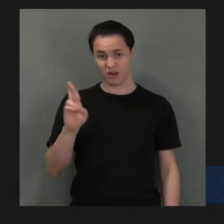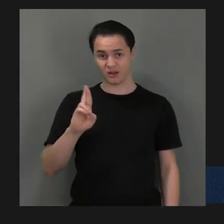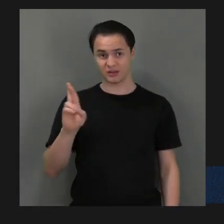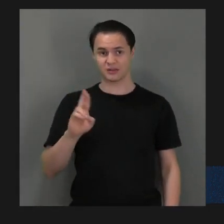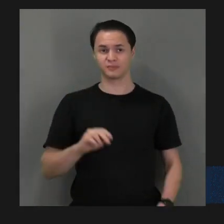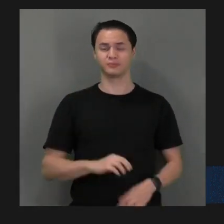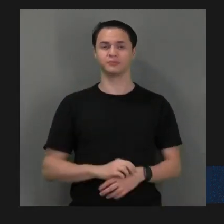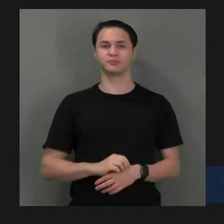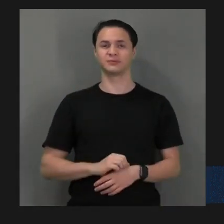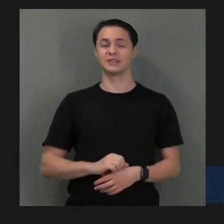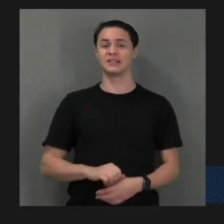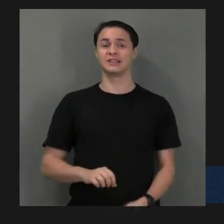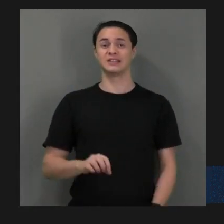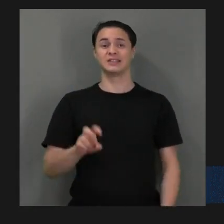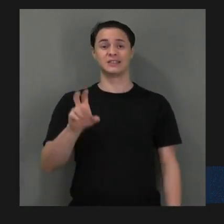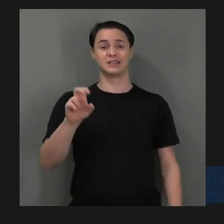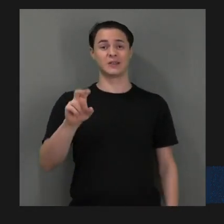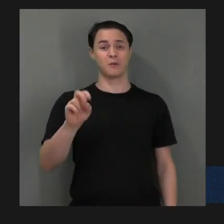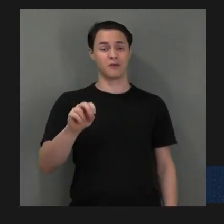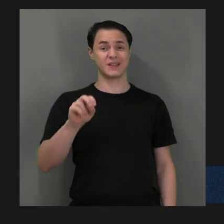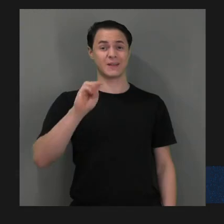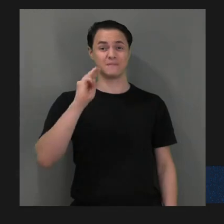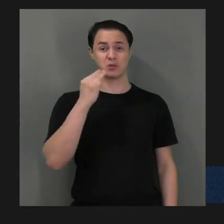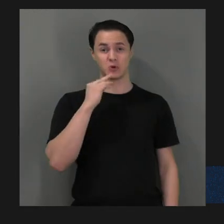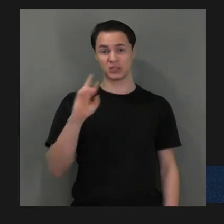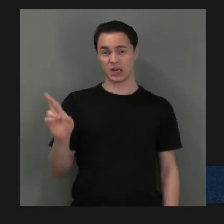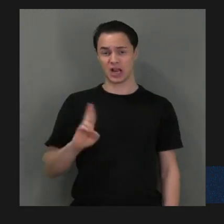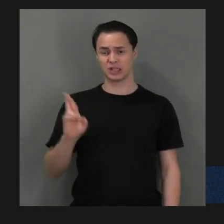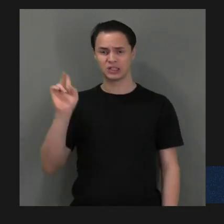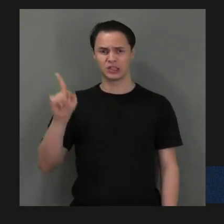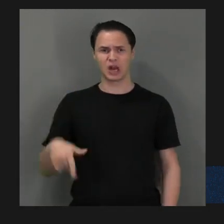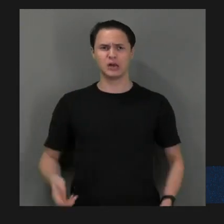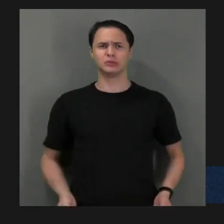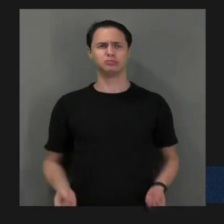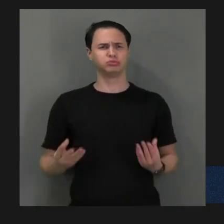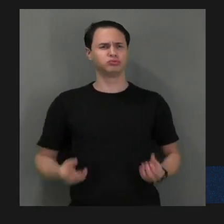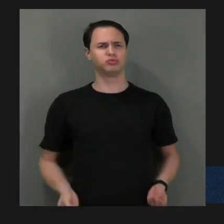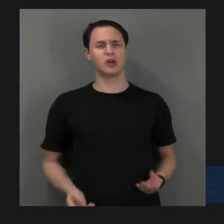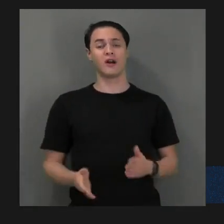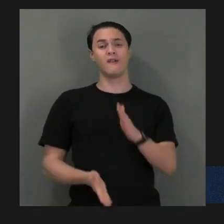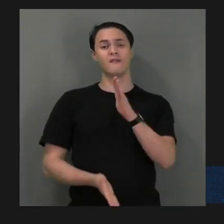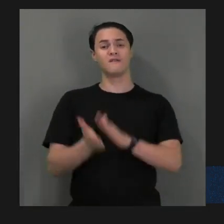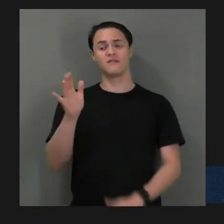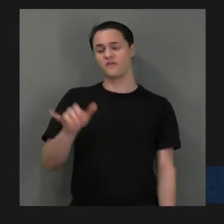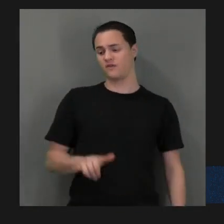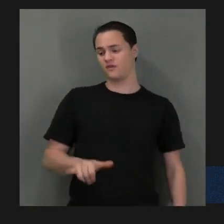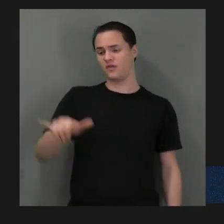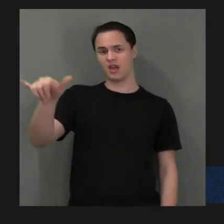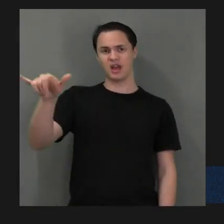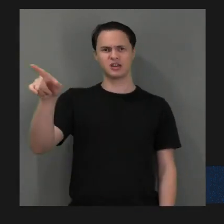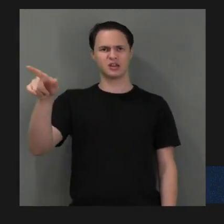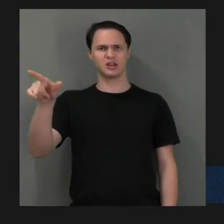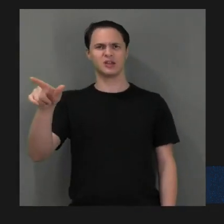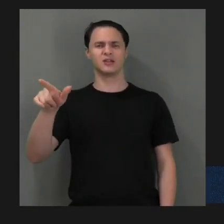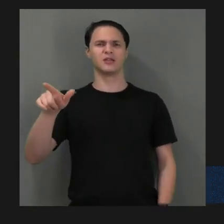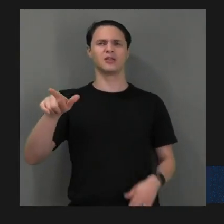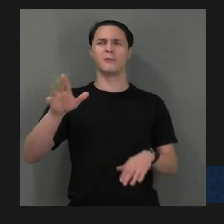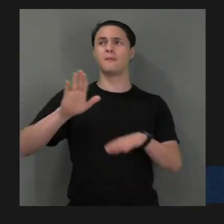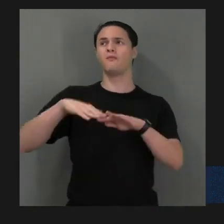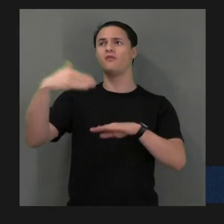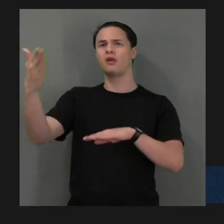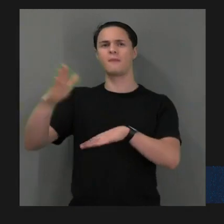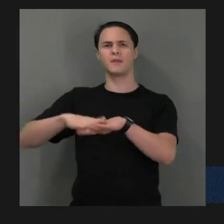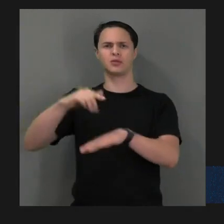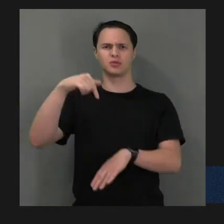reais. 50 milhões já desperdiçando com essas viagens do Lula, que mais está fora do que aqui. Né?